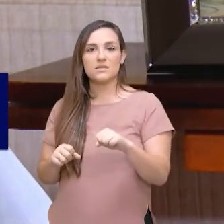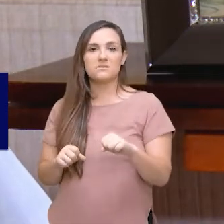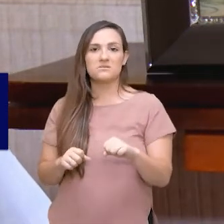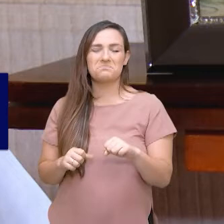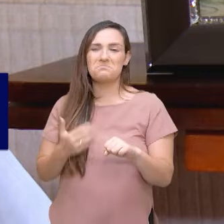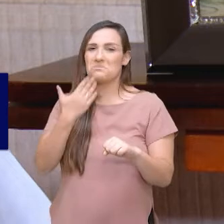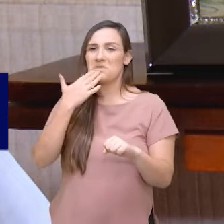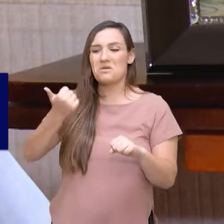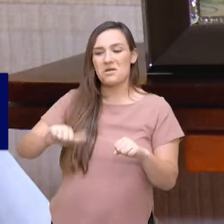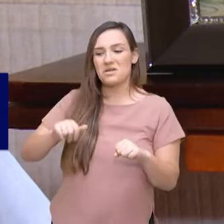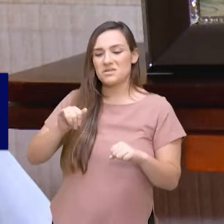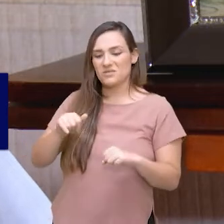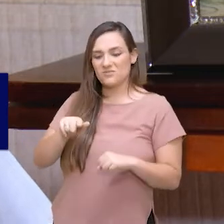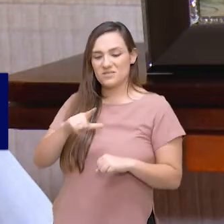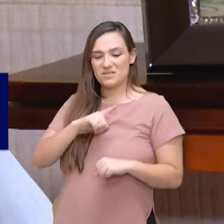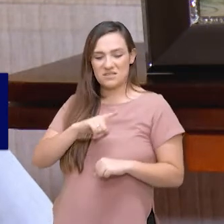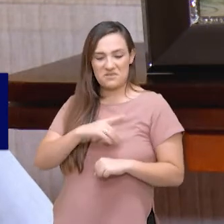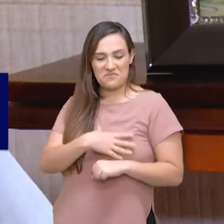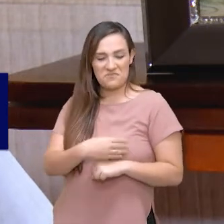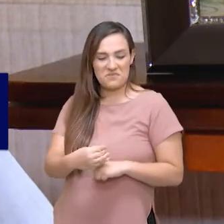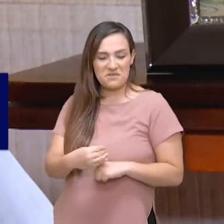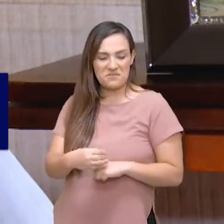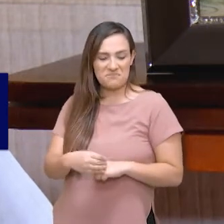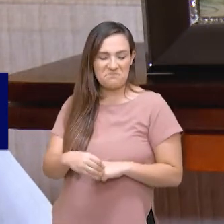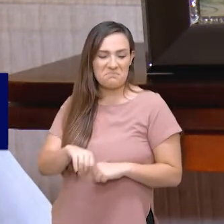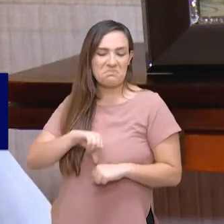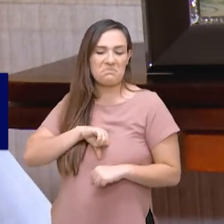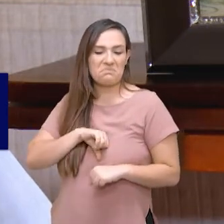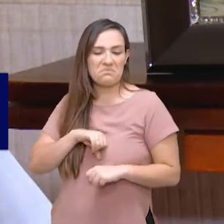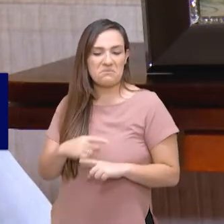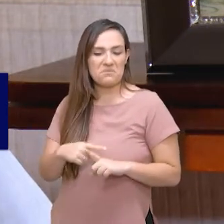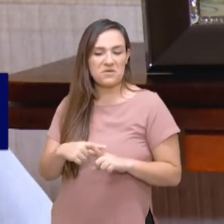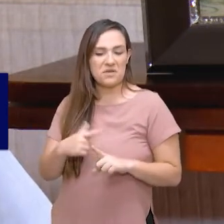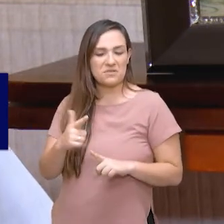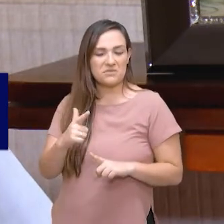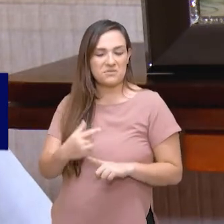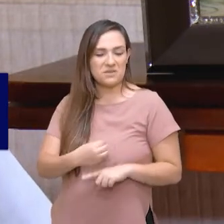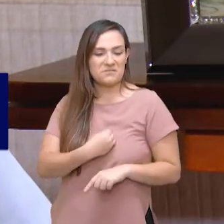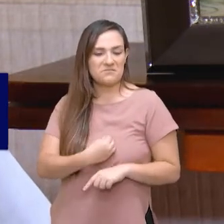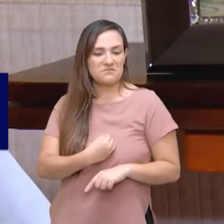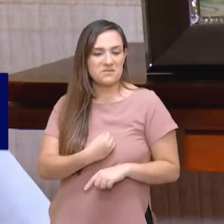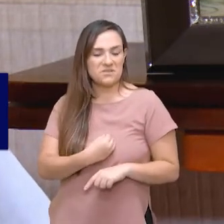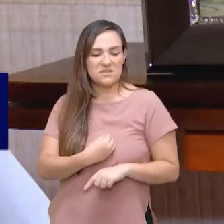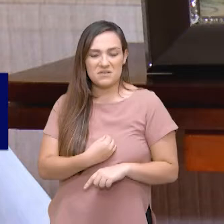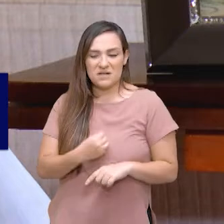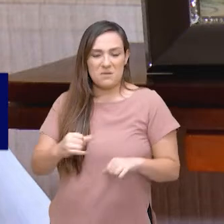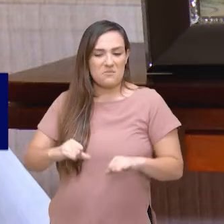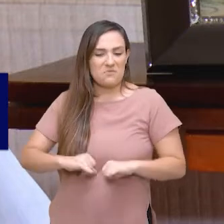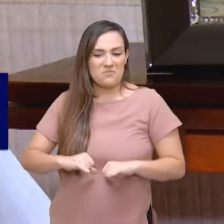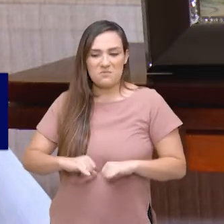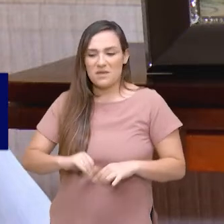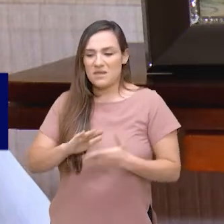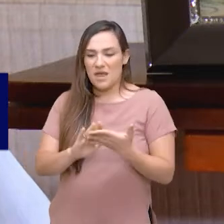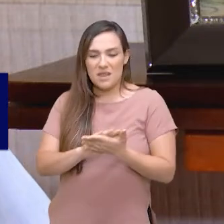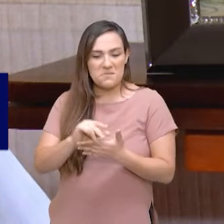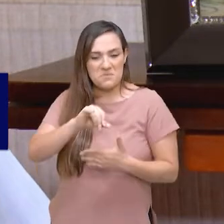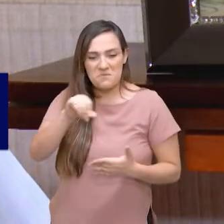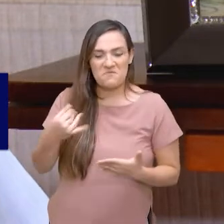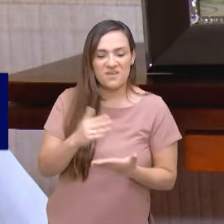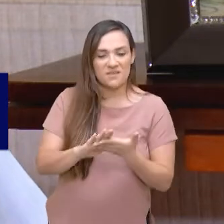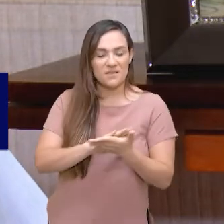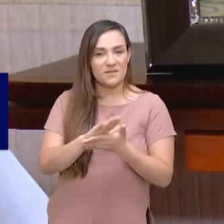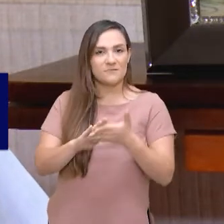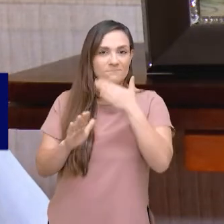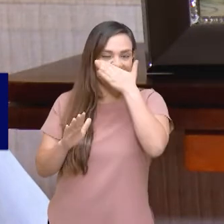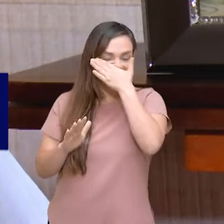os pobres espíritos, que não vivem muito, porque não gozam muito e nem sofrem muito, e vivem numa